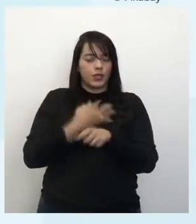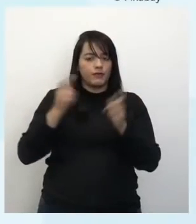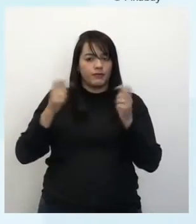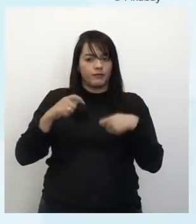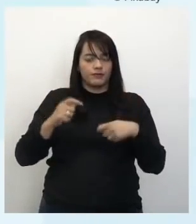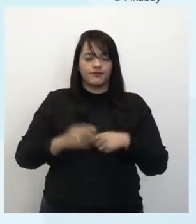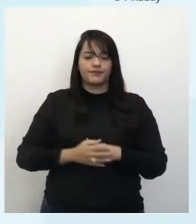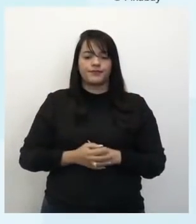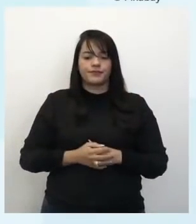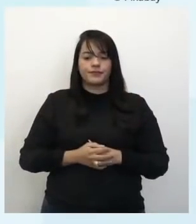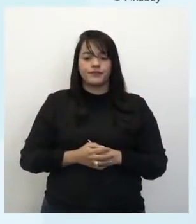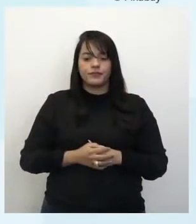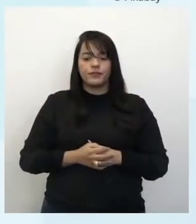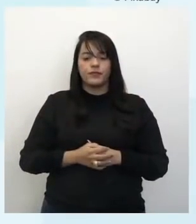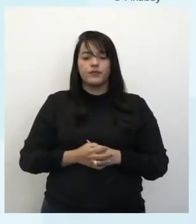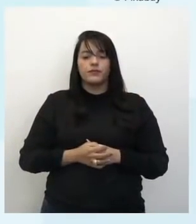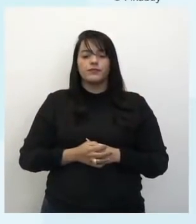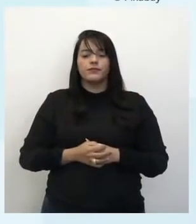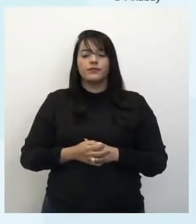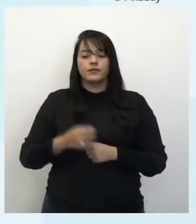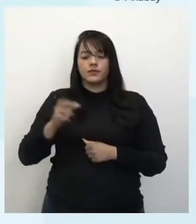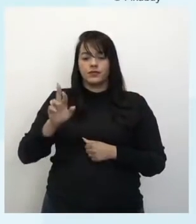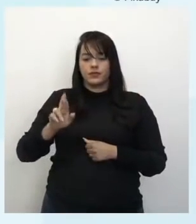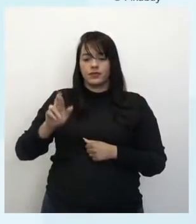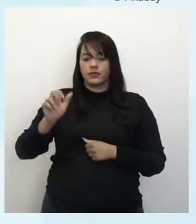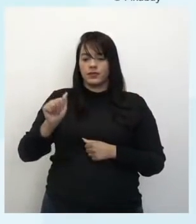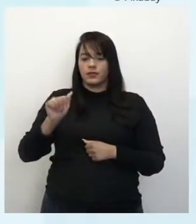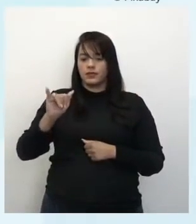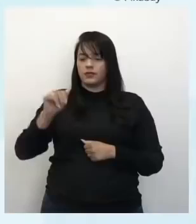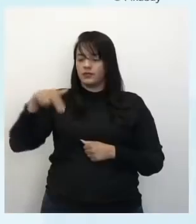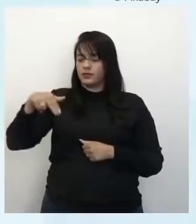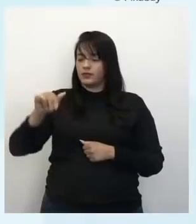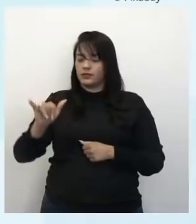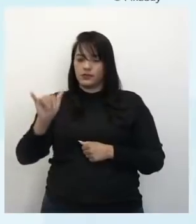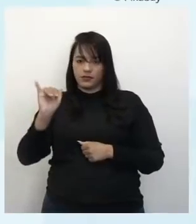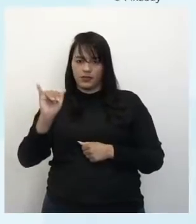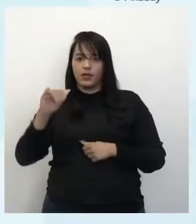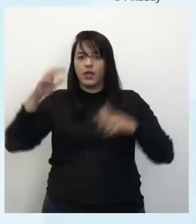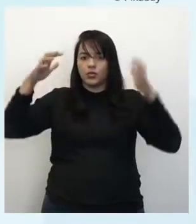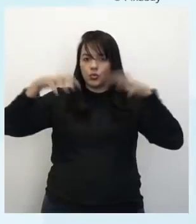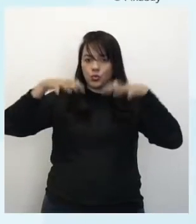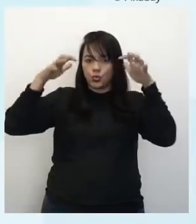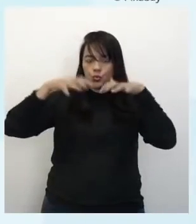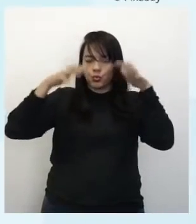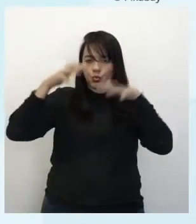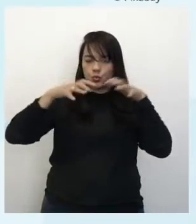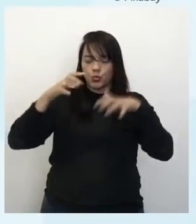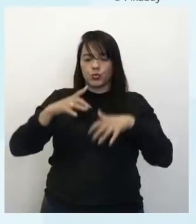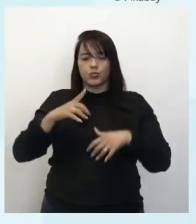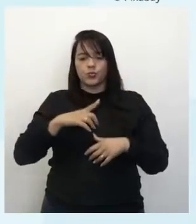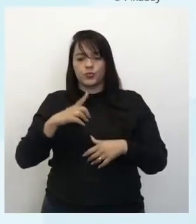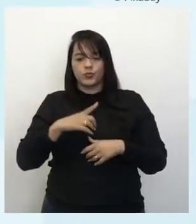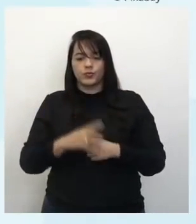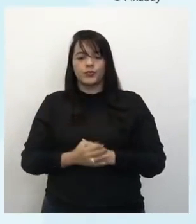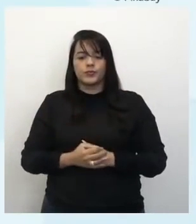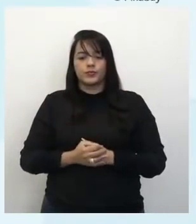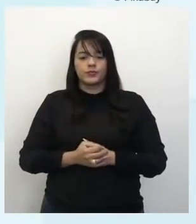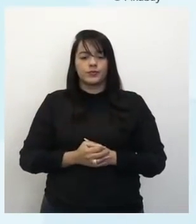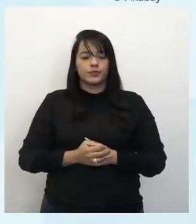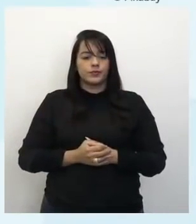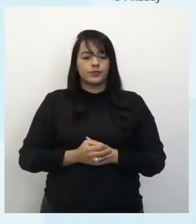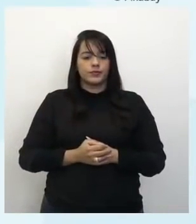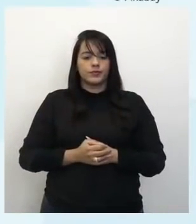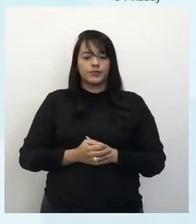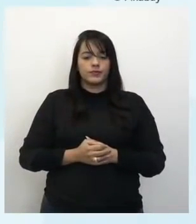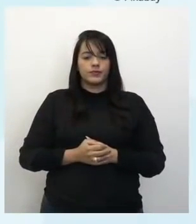chuva. Rainy é chuvoso, então também pode ser um adjetivo. Rainforest, o rain aqui, na verdade, ele é um substantivo,